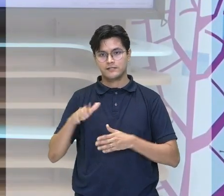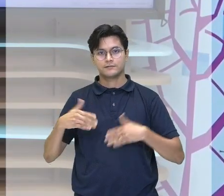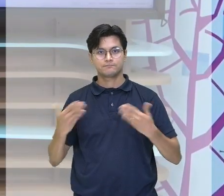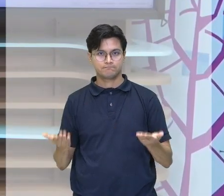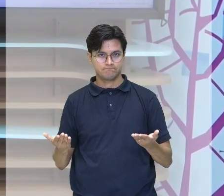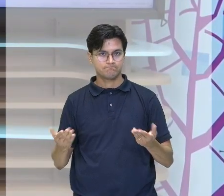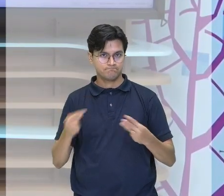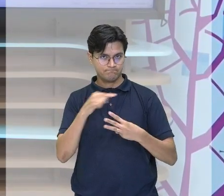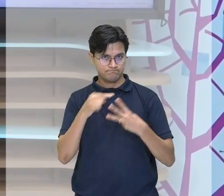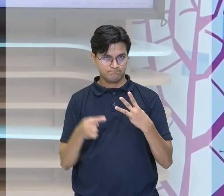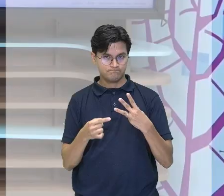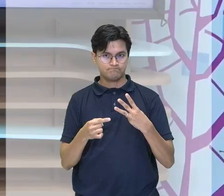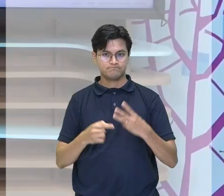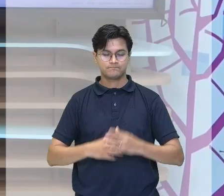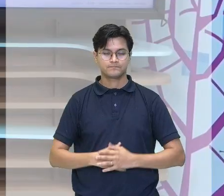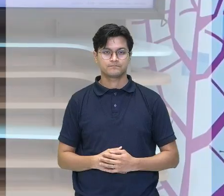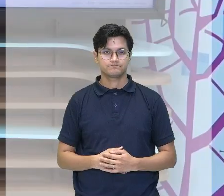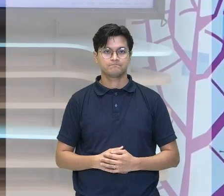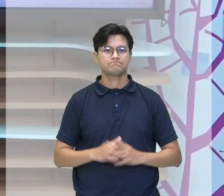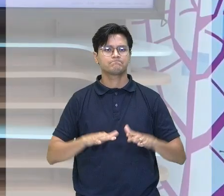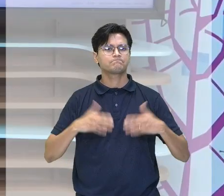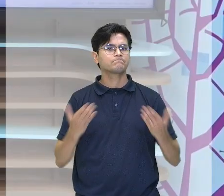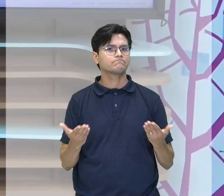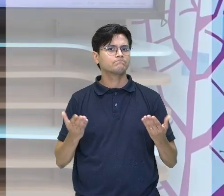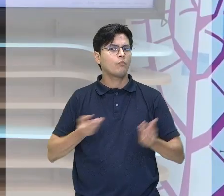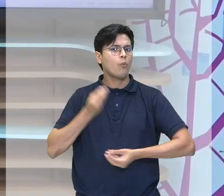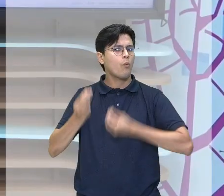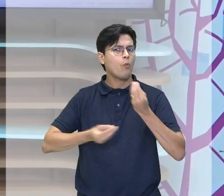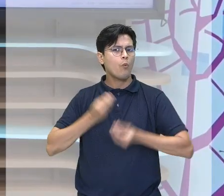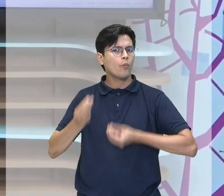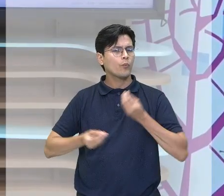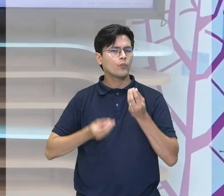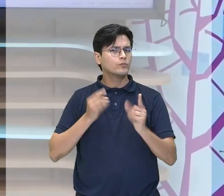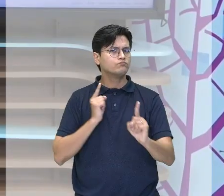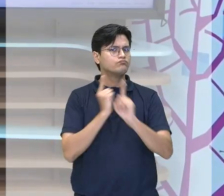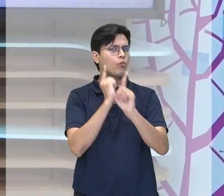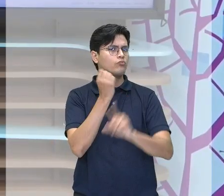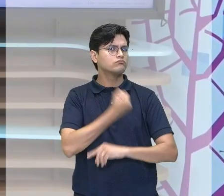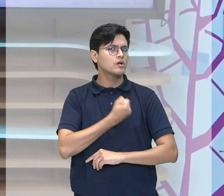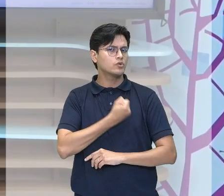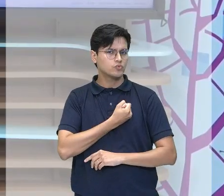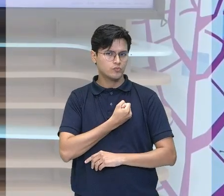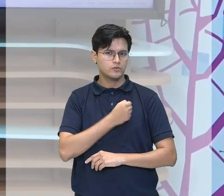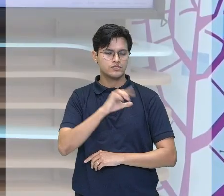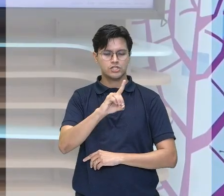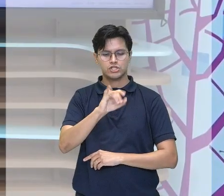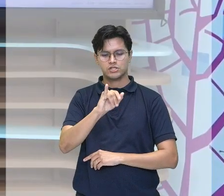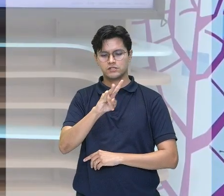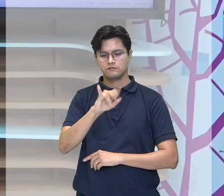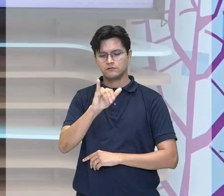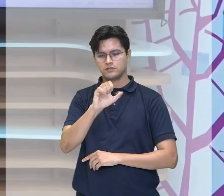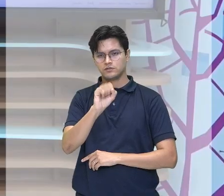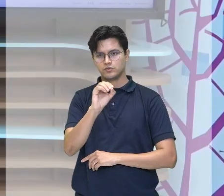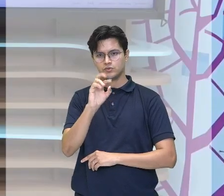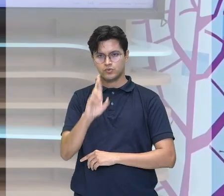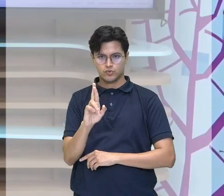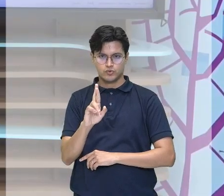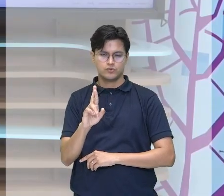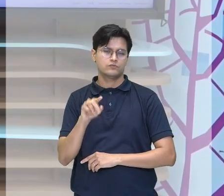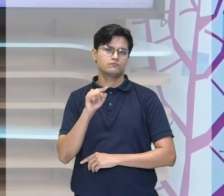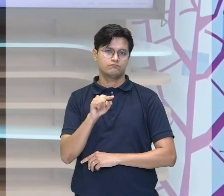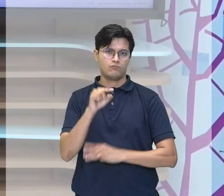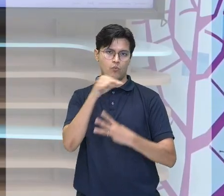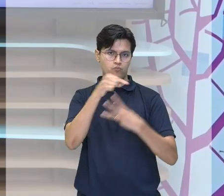terceiro item. Beleza, pessoal? E como é que a gente faz para achar 3 divisores um divisor que sirva para